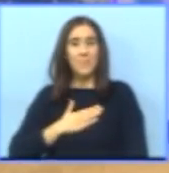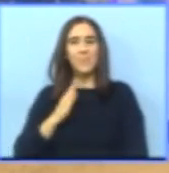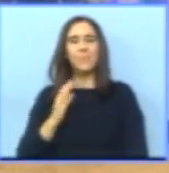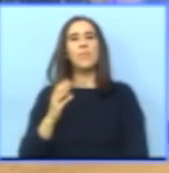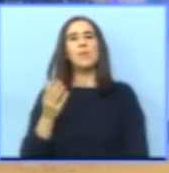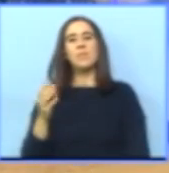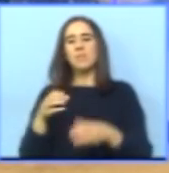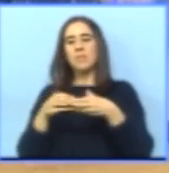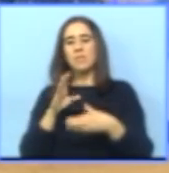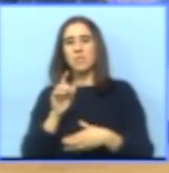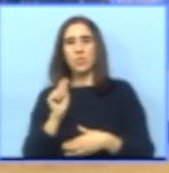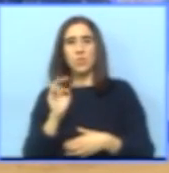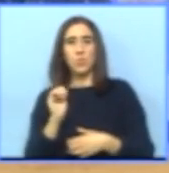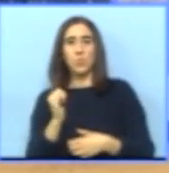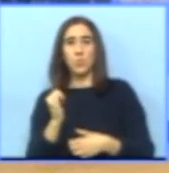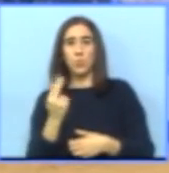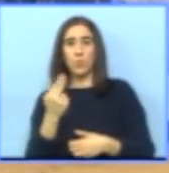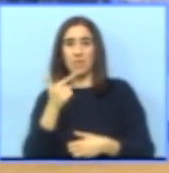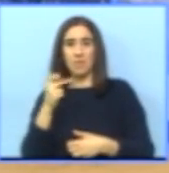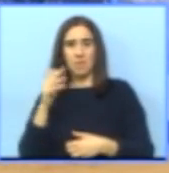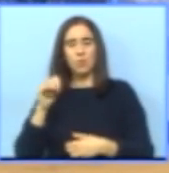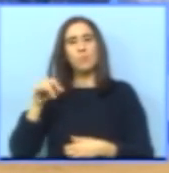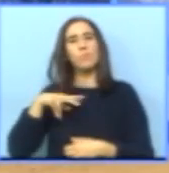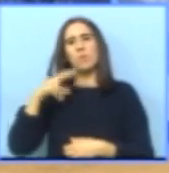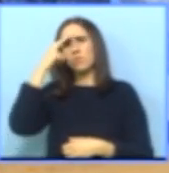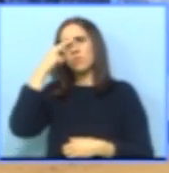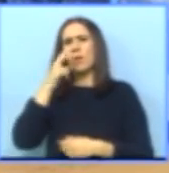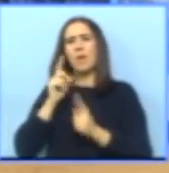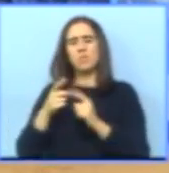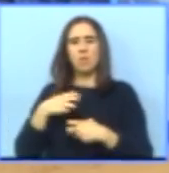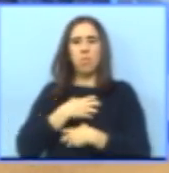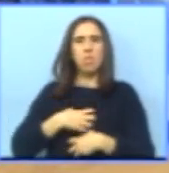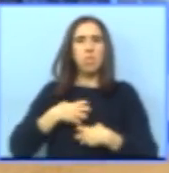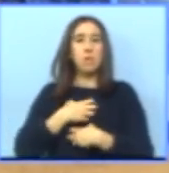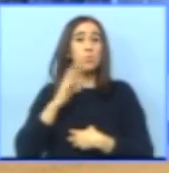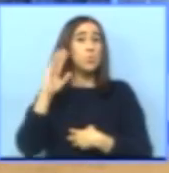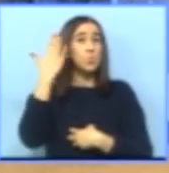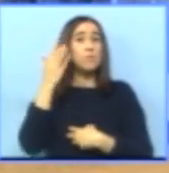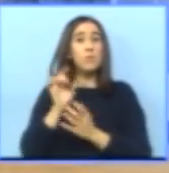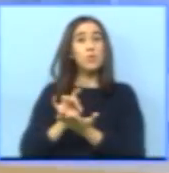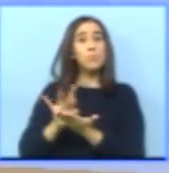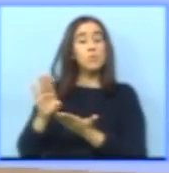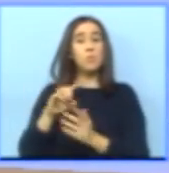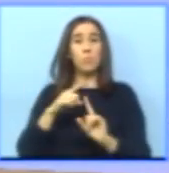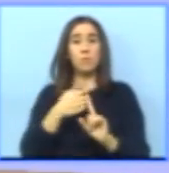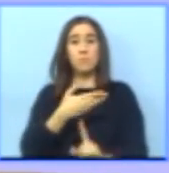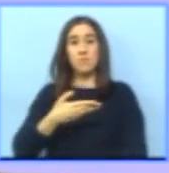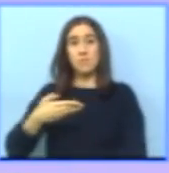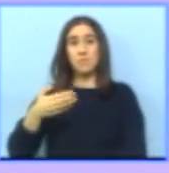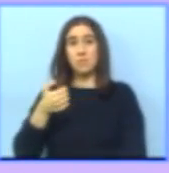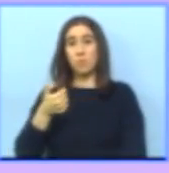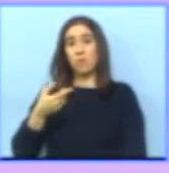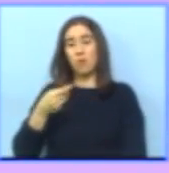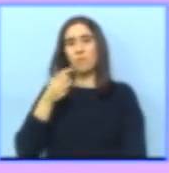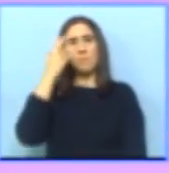história dos jesuítas em Portugal é uma história feita de dramas e o maior foi a expulsão em 1759 pelo Marquês de Pombal.